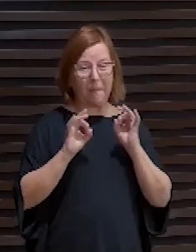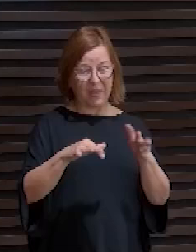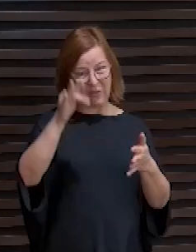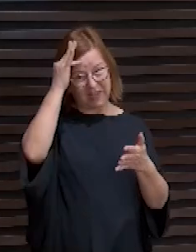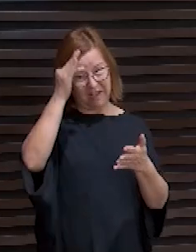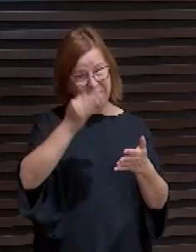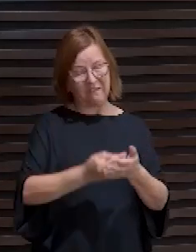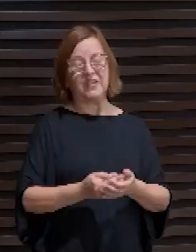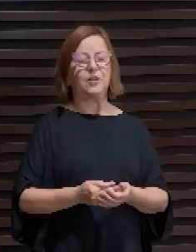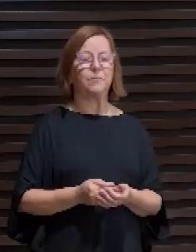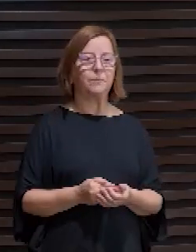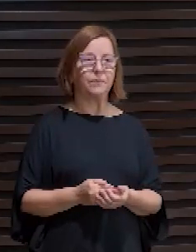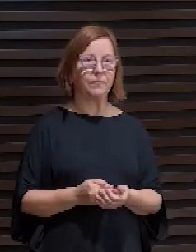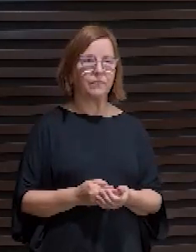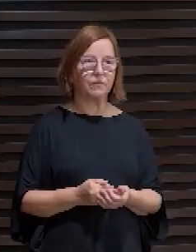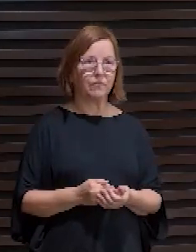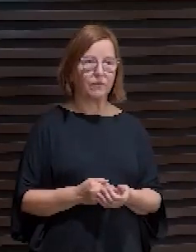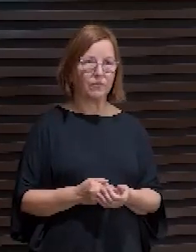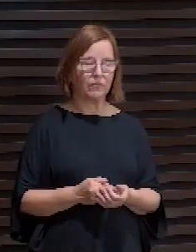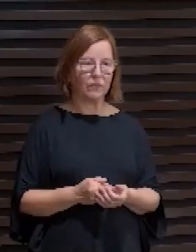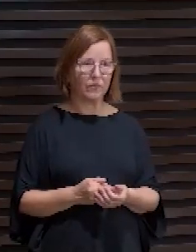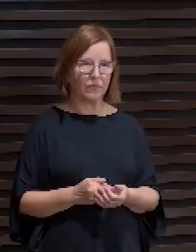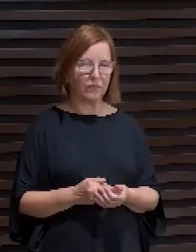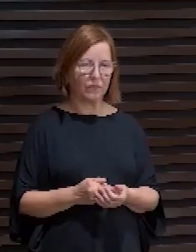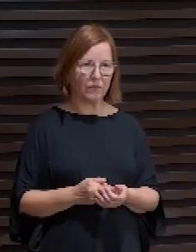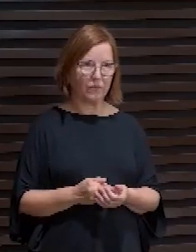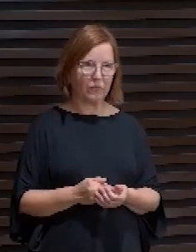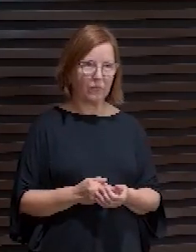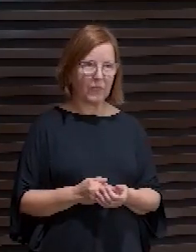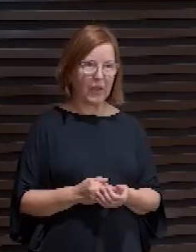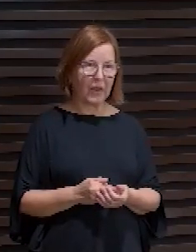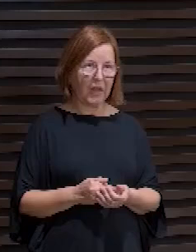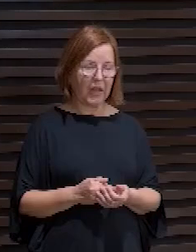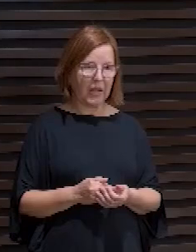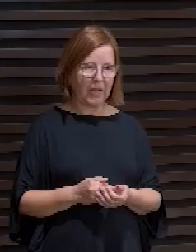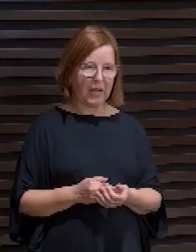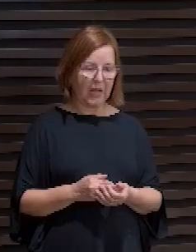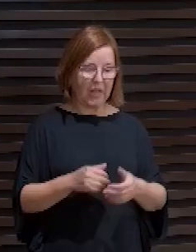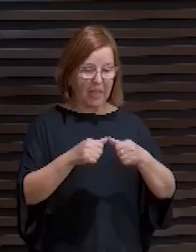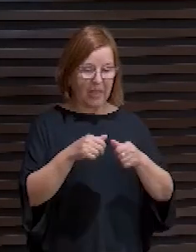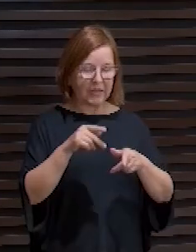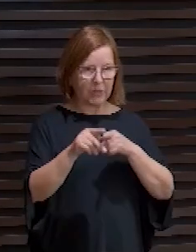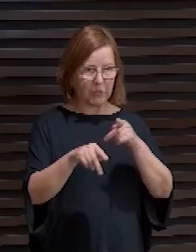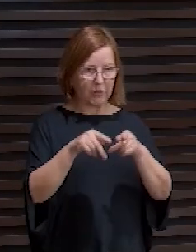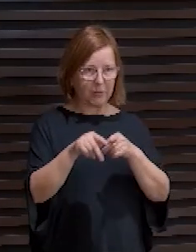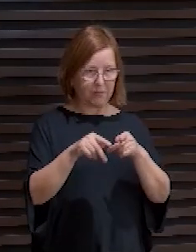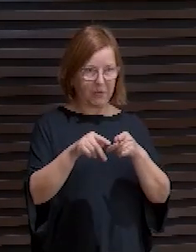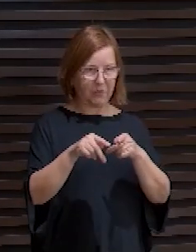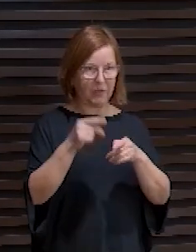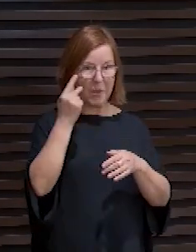destinatários, eles são saudados pelos da Itália, por meio do autor, mas não há